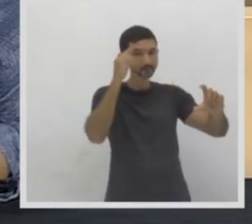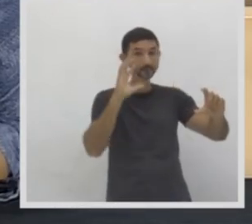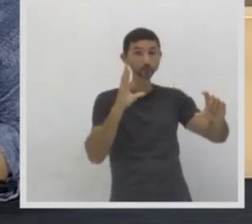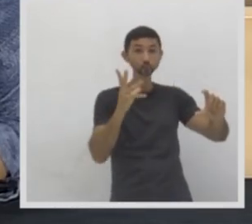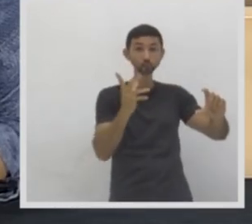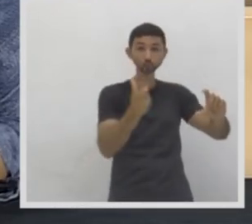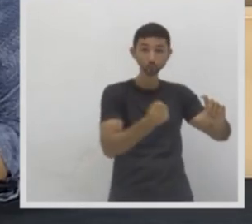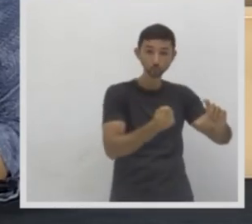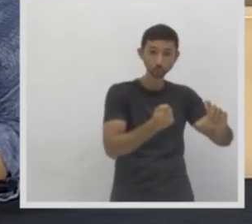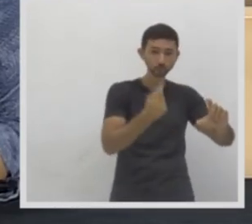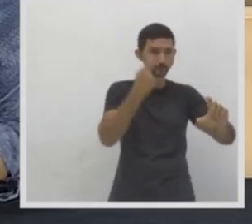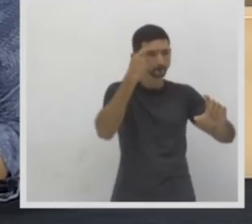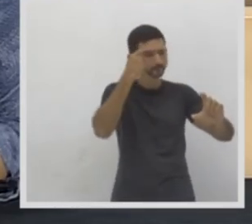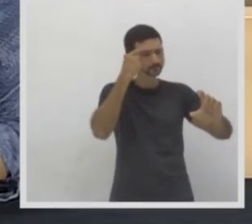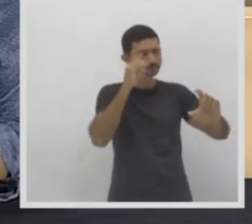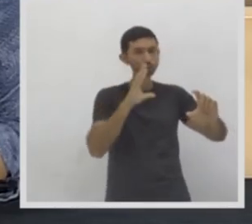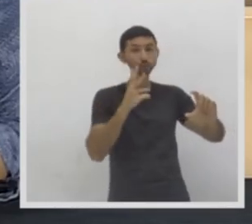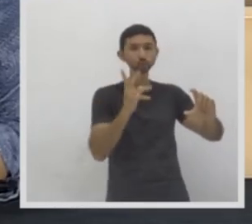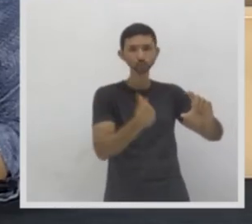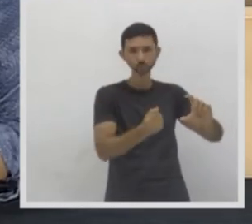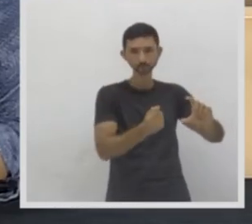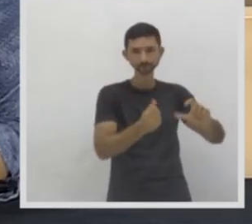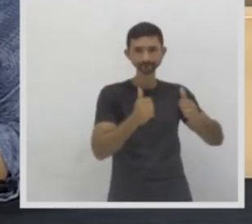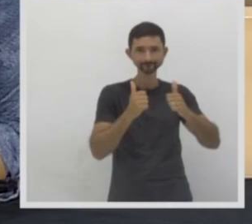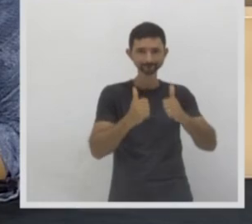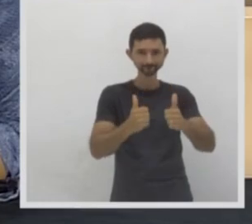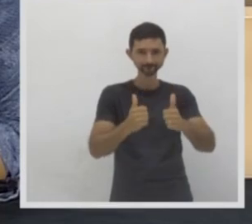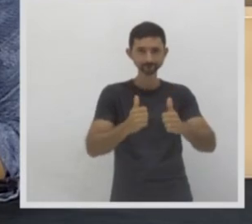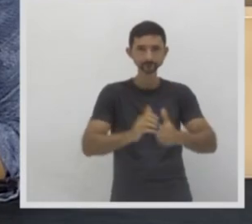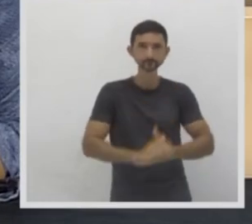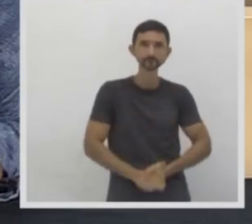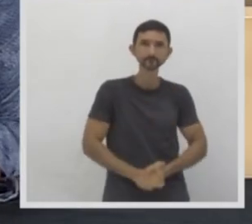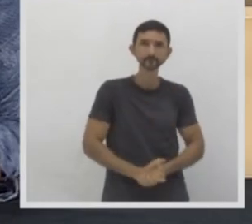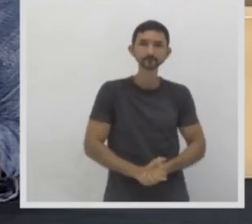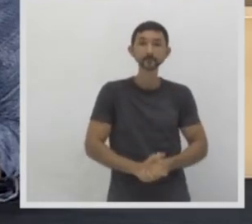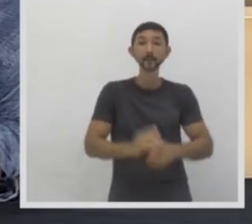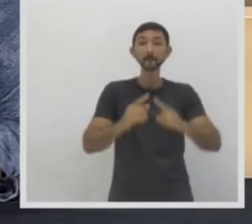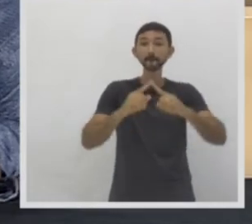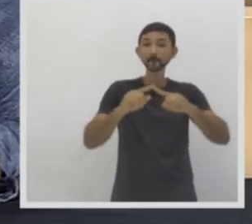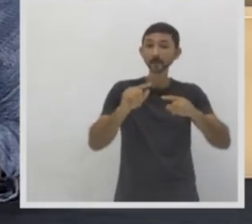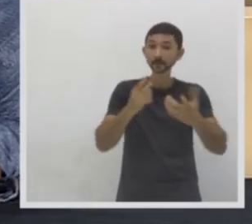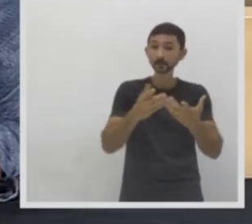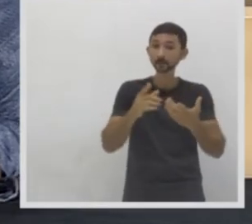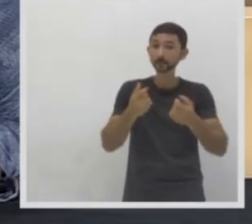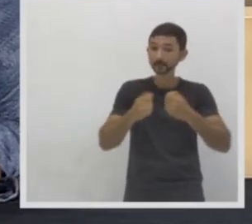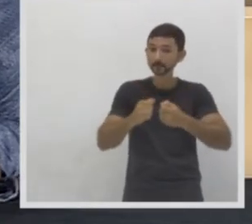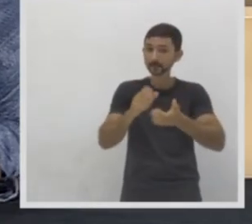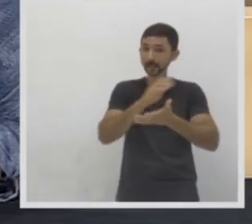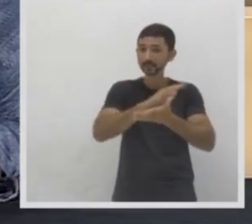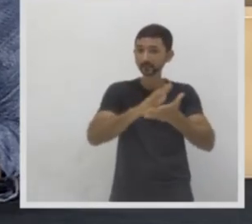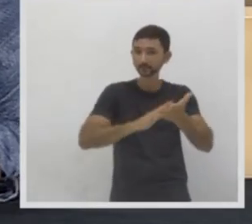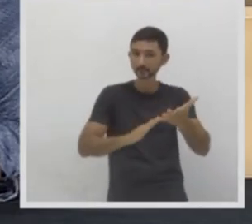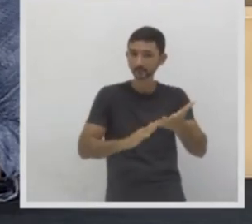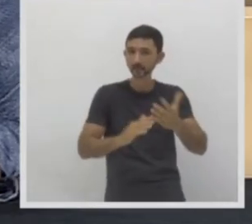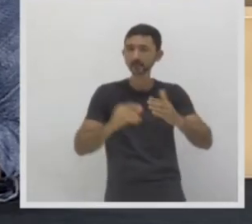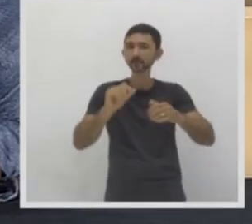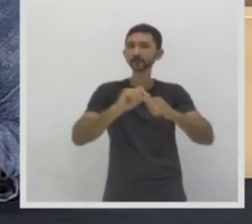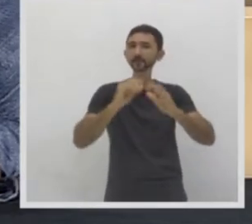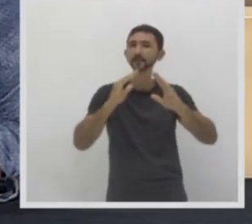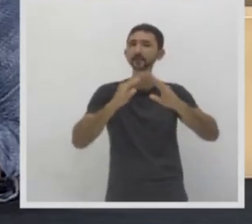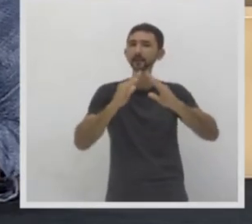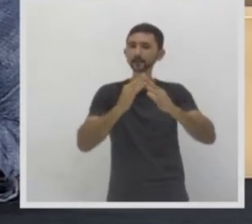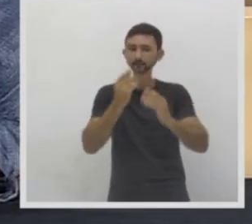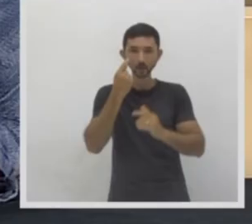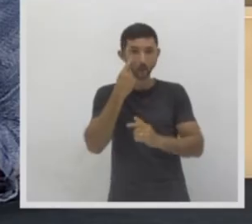vai refletir sobre todos esses elementos, certo? Mas você também vai ter uma tarefinha para fazer em casa, então preste